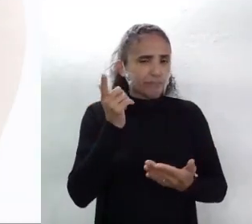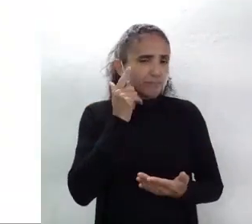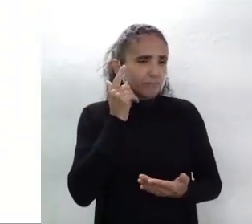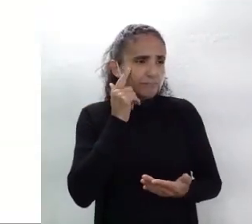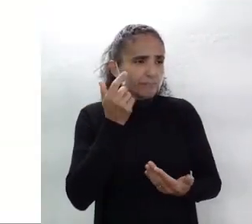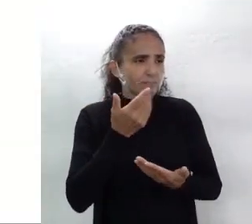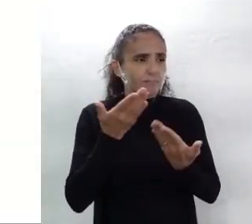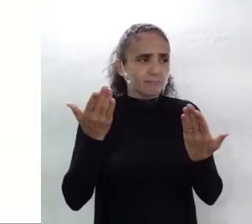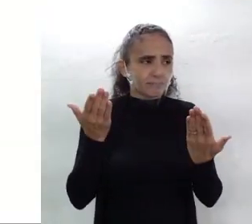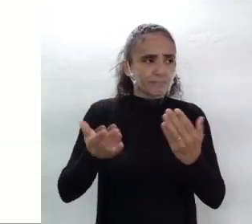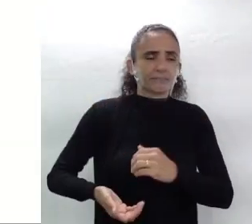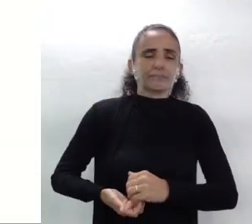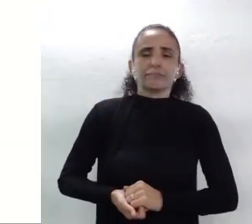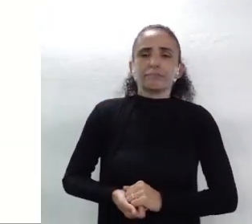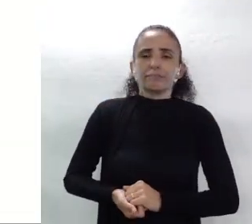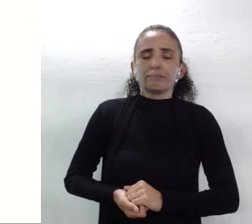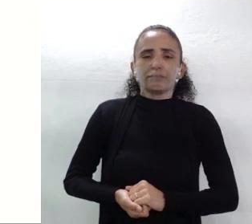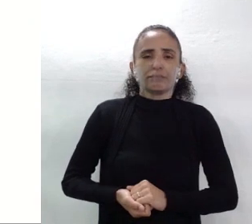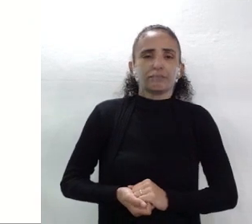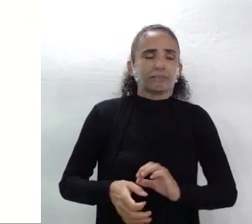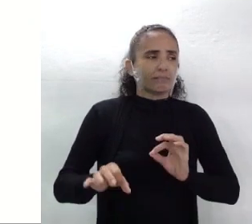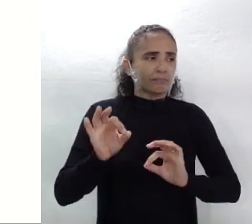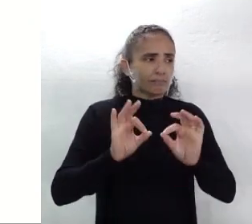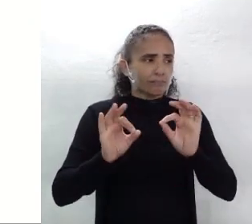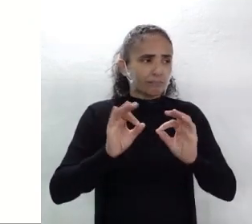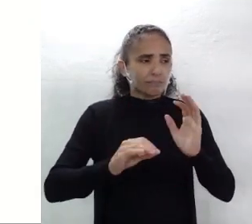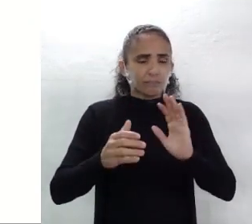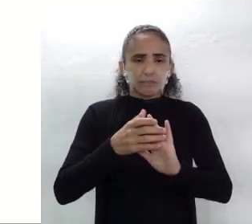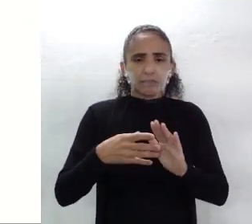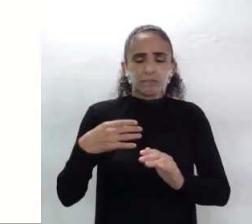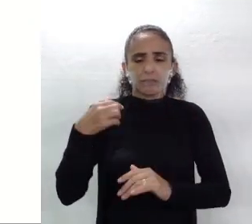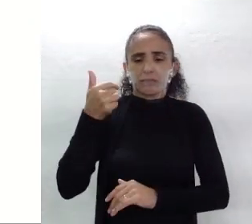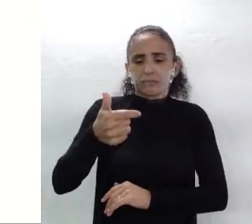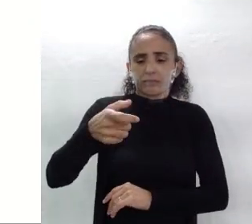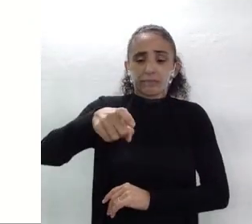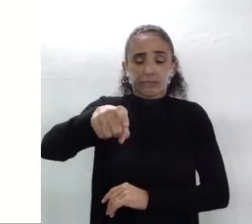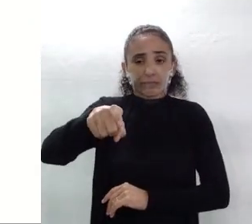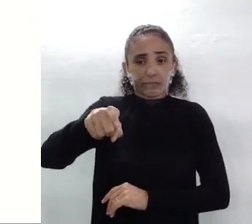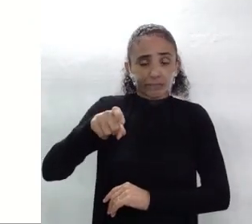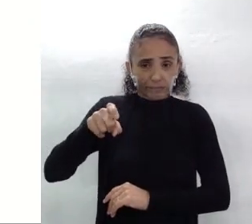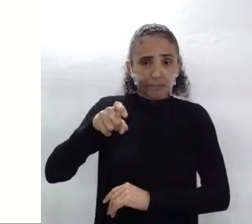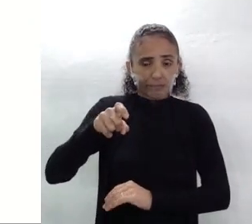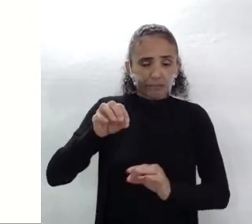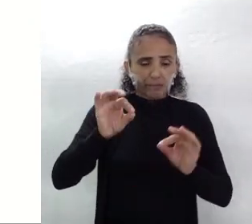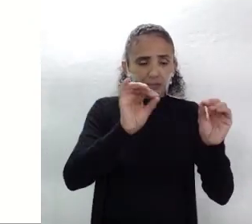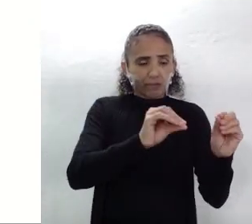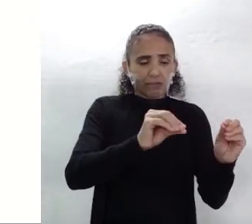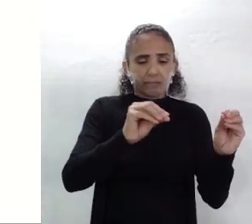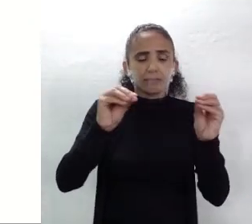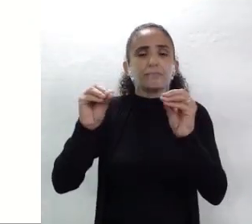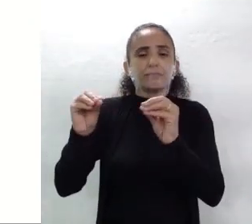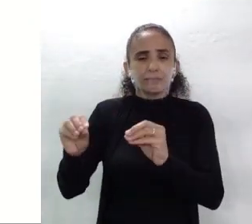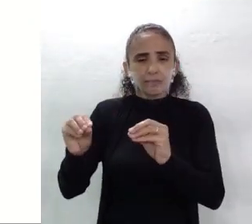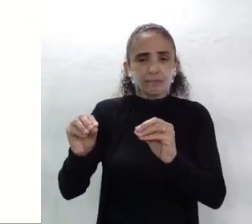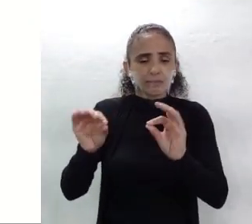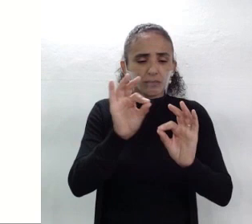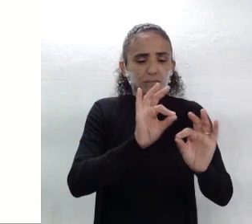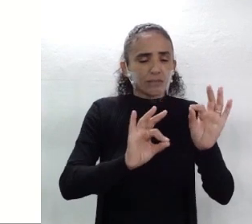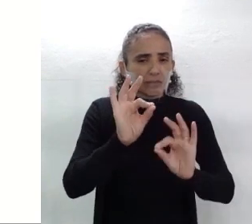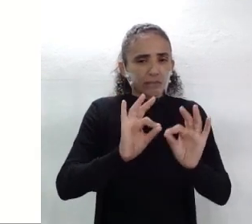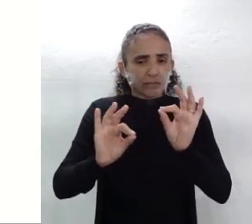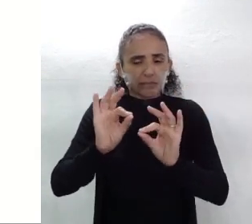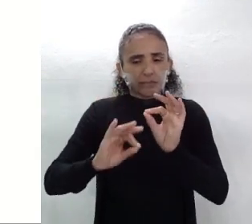se liga aí. Então, ó, eu vou pegar, vou retirar o 2x do lado direito. Então, fica o retiro de um lado, retiro do outro. Então,